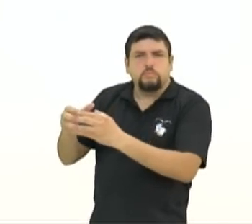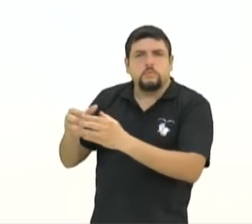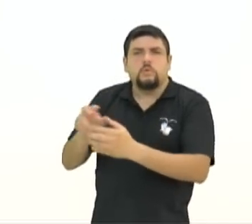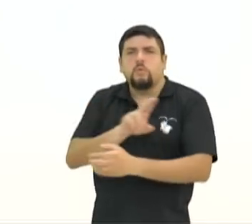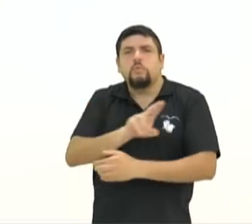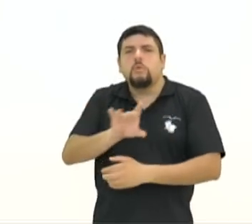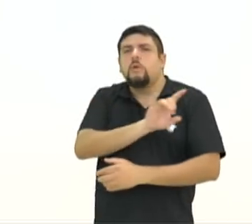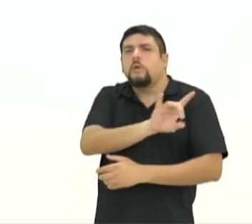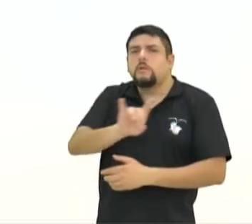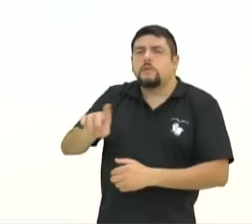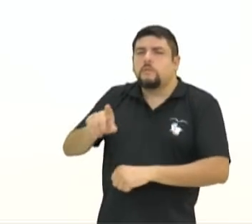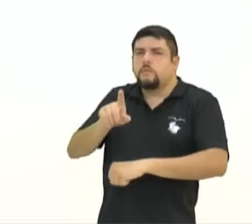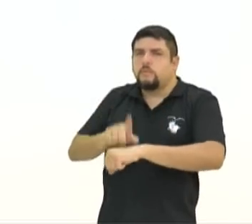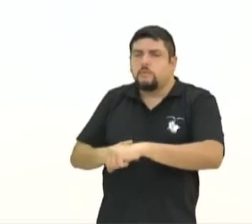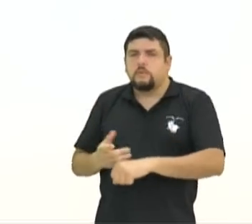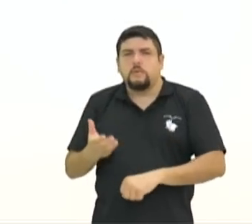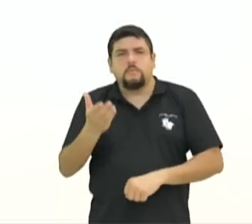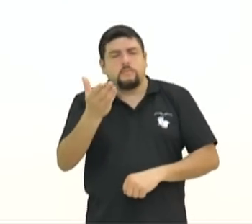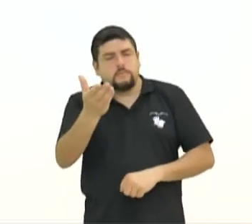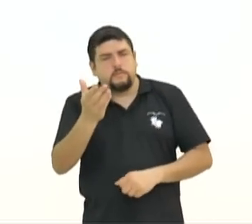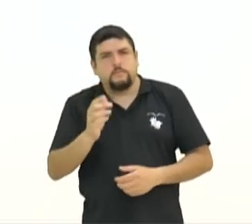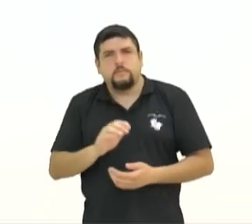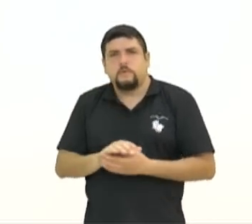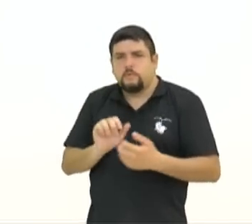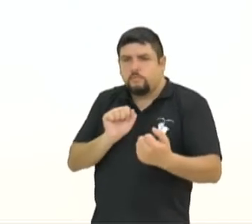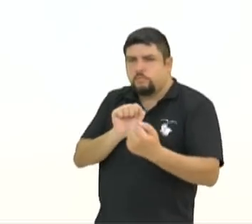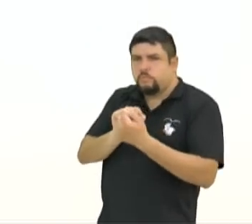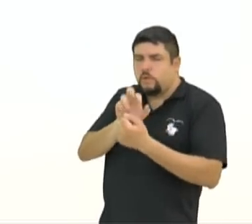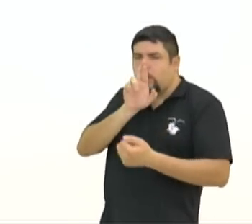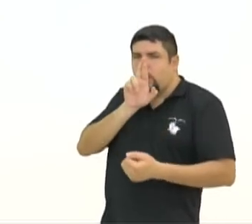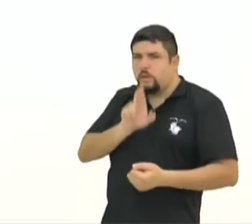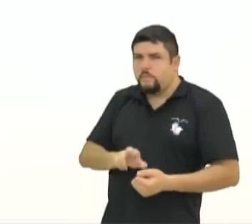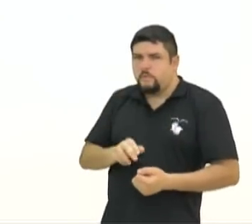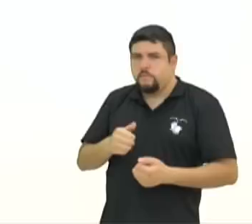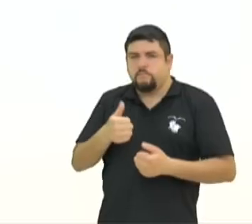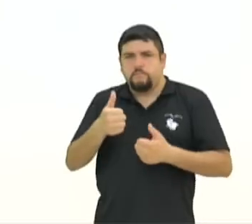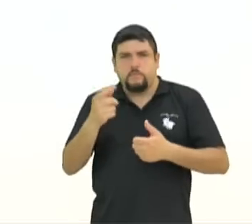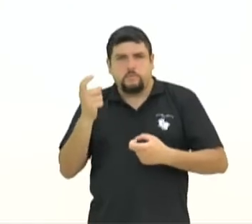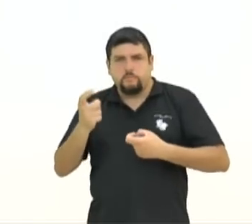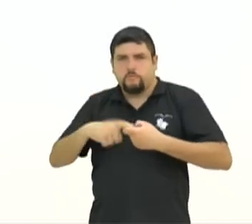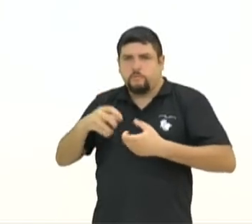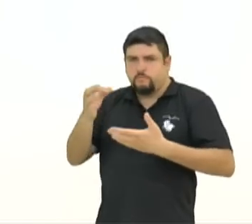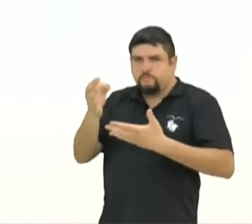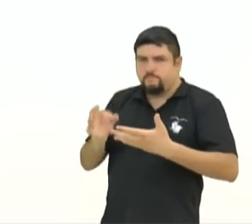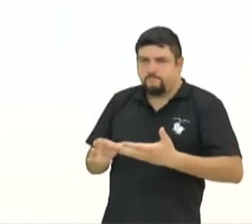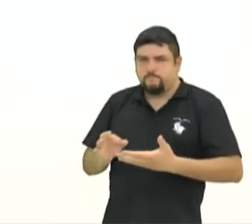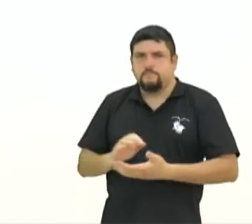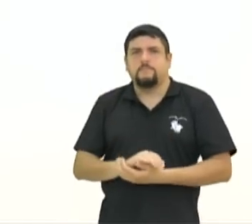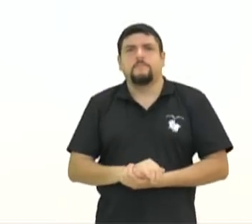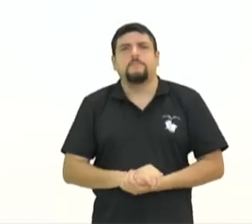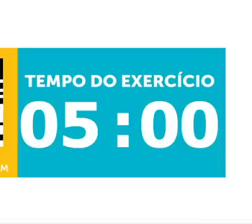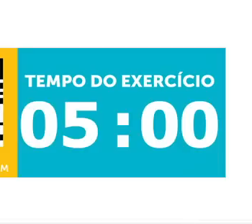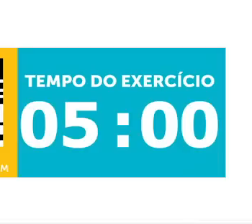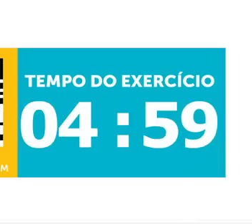um tempo na tela e a gente faz juntos essa atividade. Quando a gente voltar, a gente faz a correção juntos. Beleza?